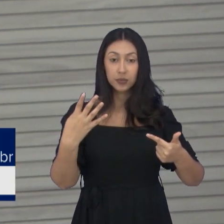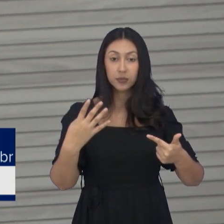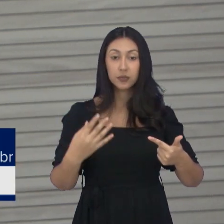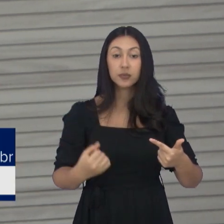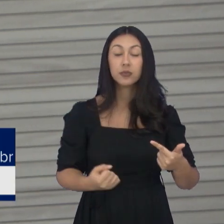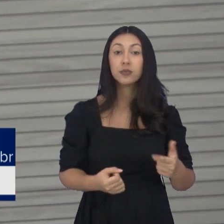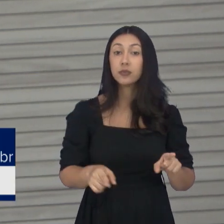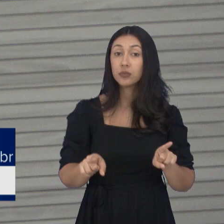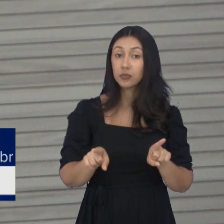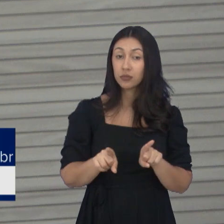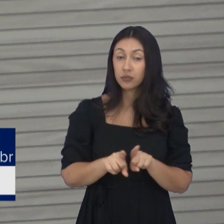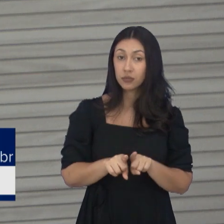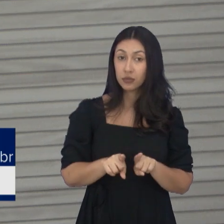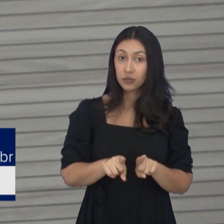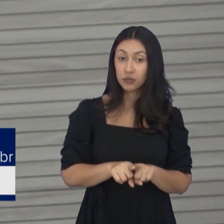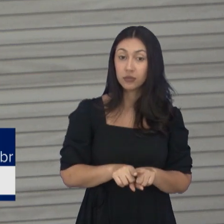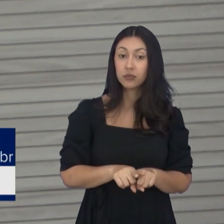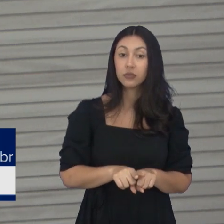Também,